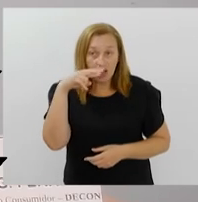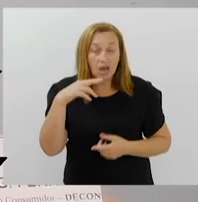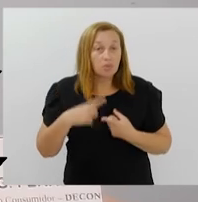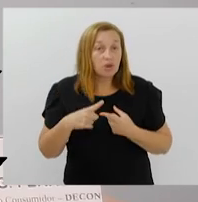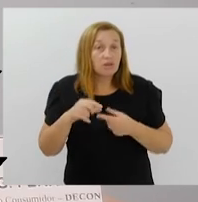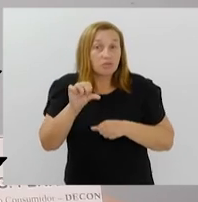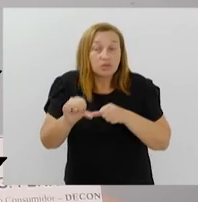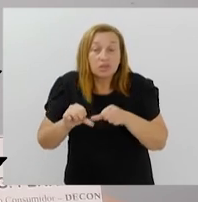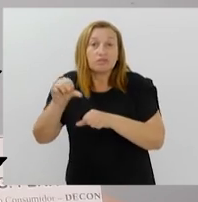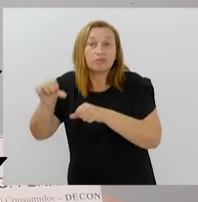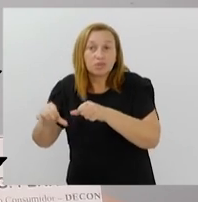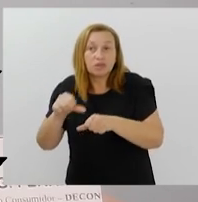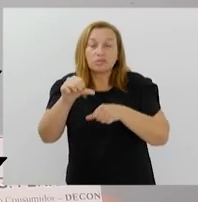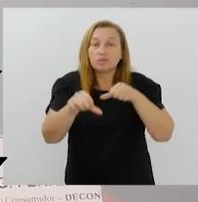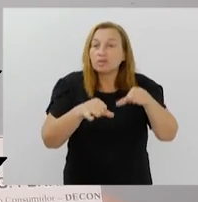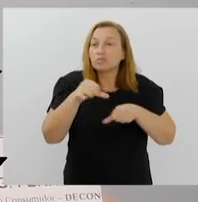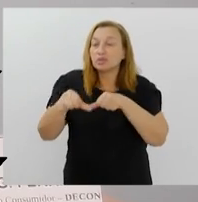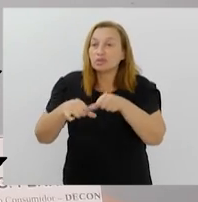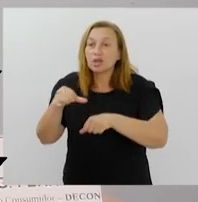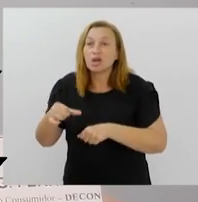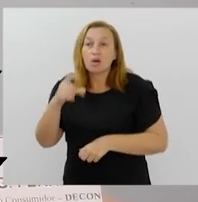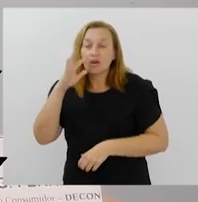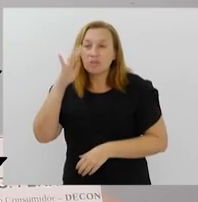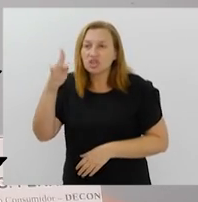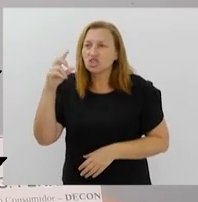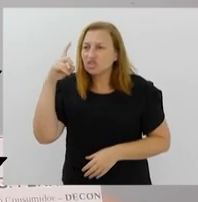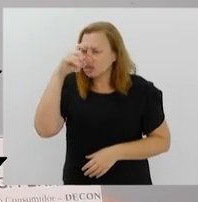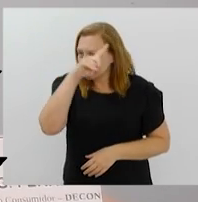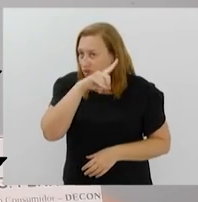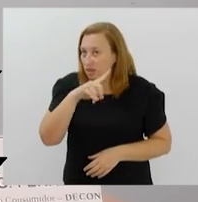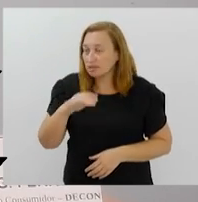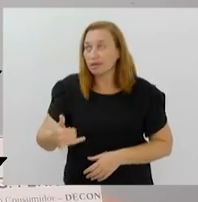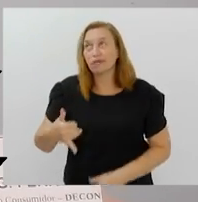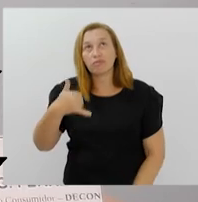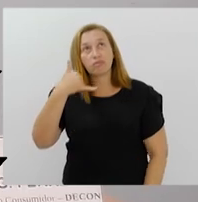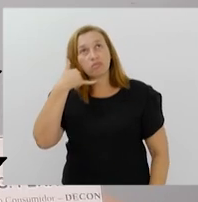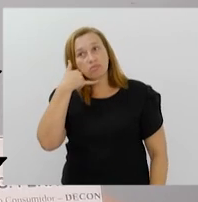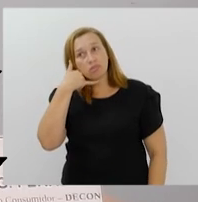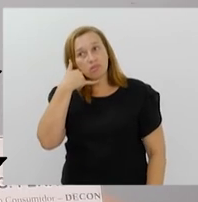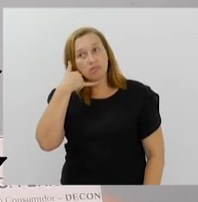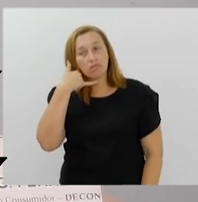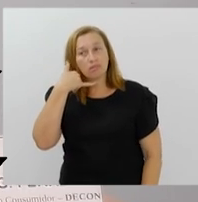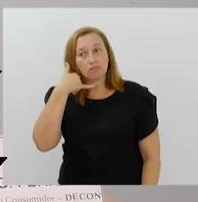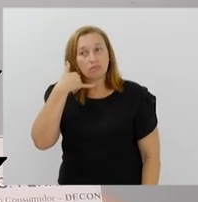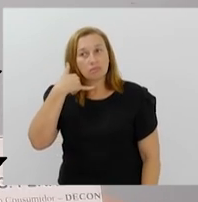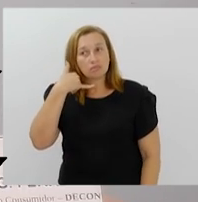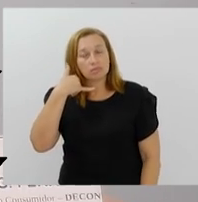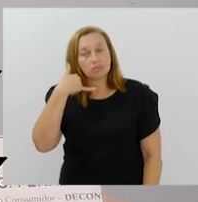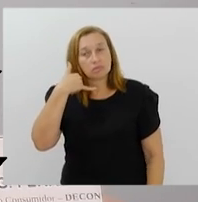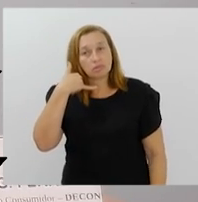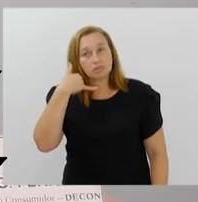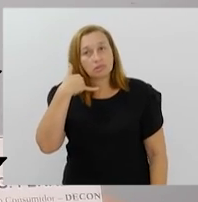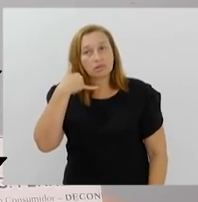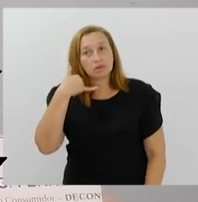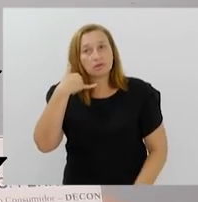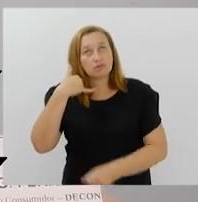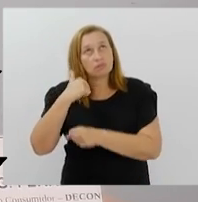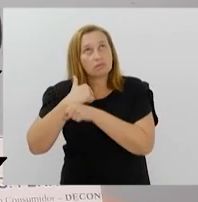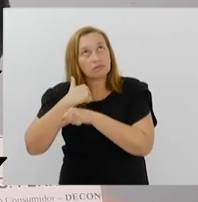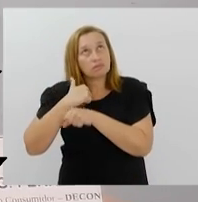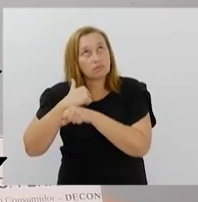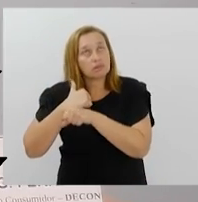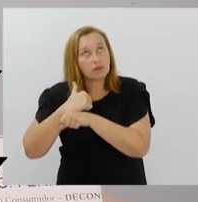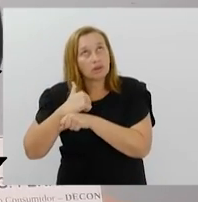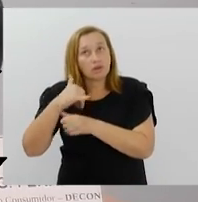mudando é uma impessoalidade muito grande eu imagino a dificuldade de quem fica horas com atendimento remoto e aí troca cai a